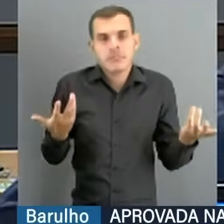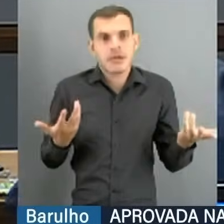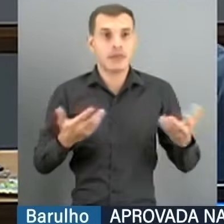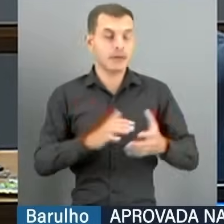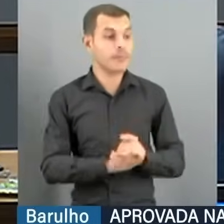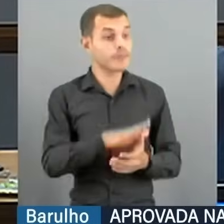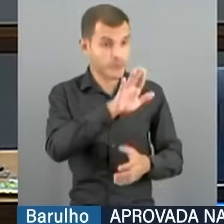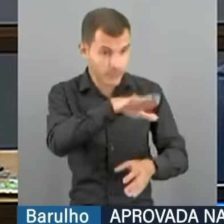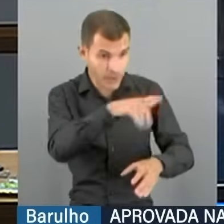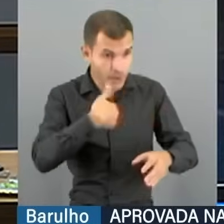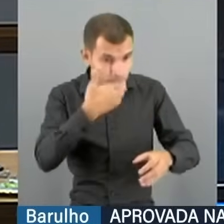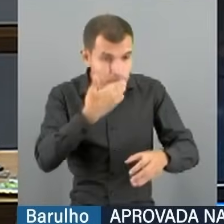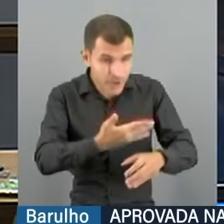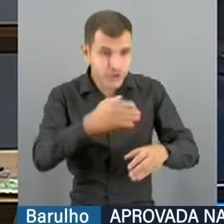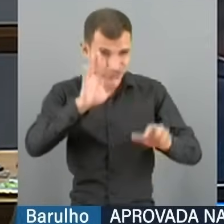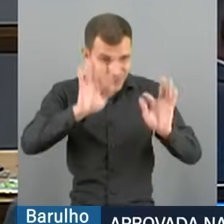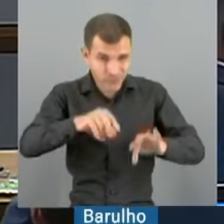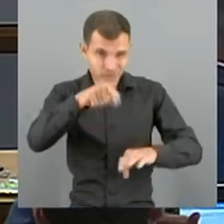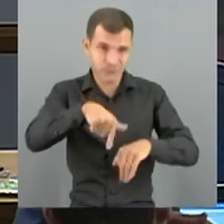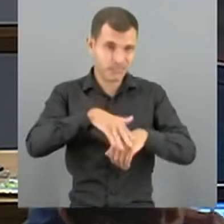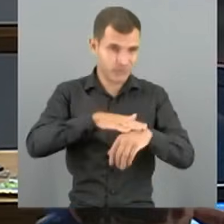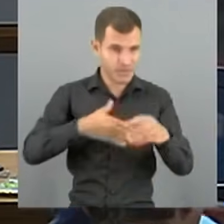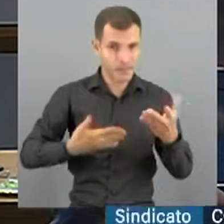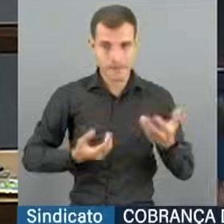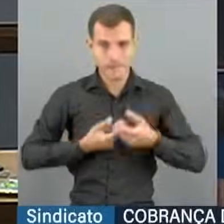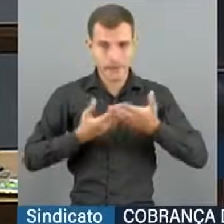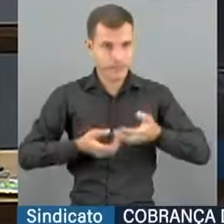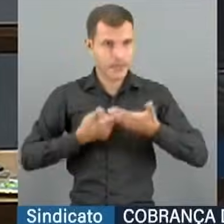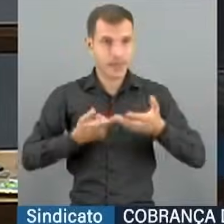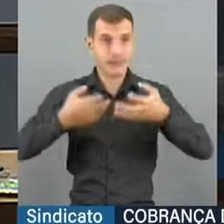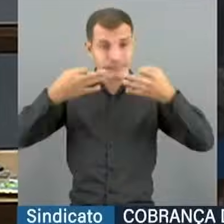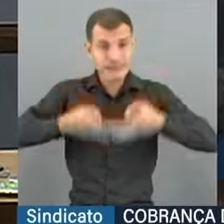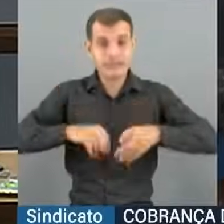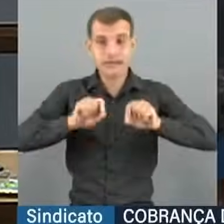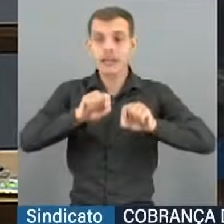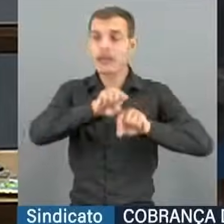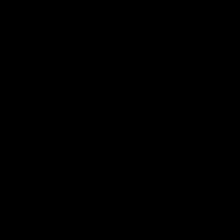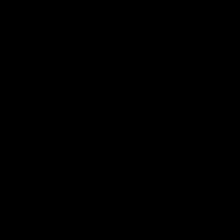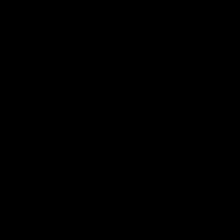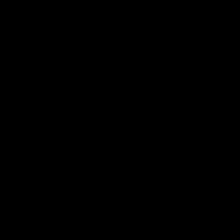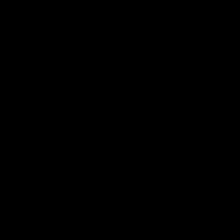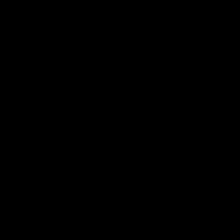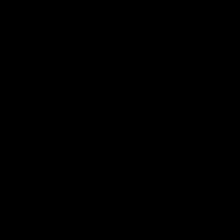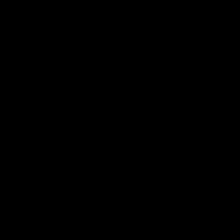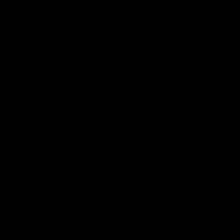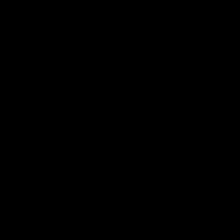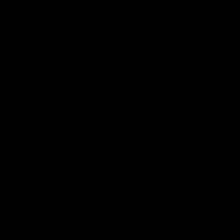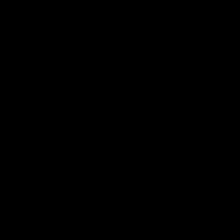Eu tenho certeza que... quem está nos assistindo merece mais do que isso.